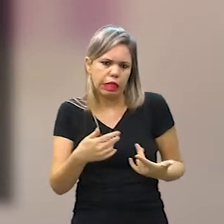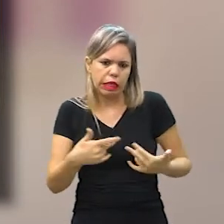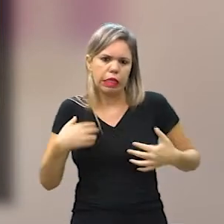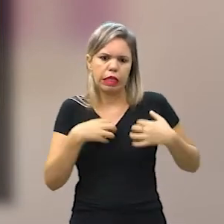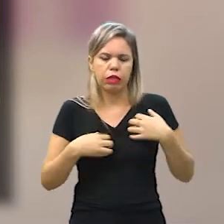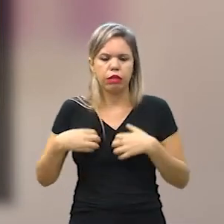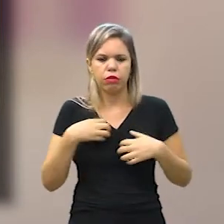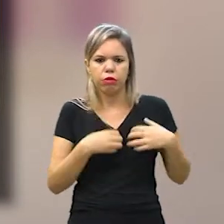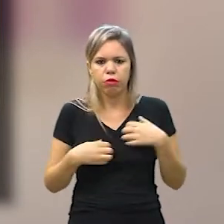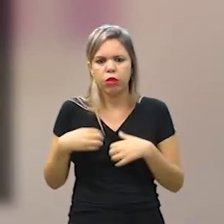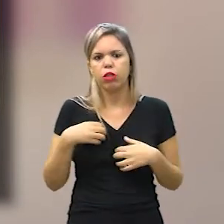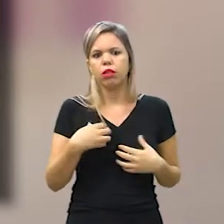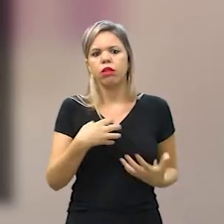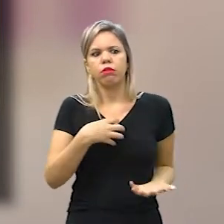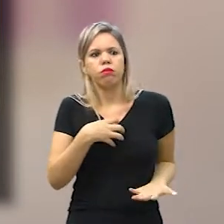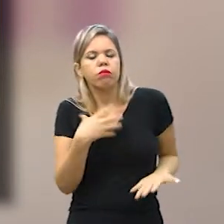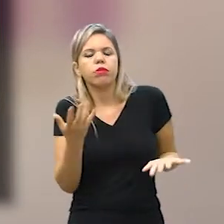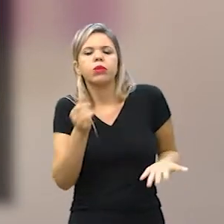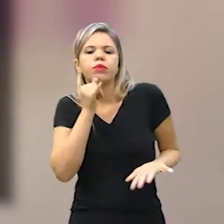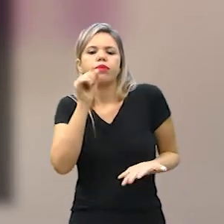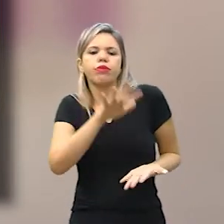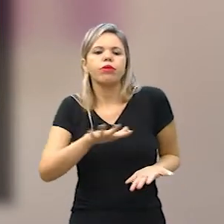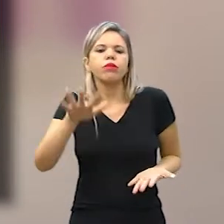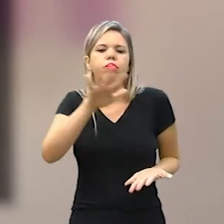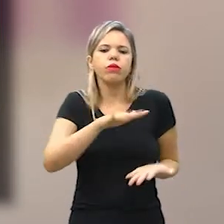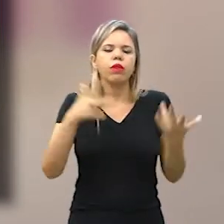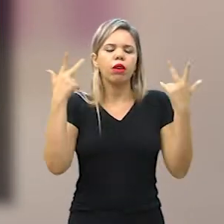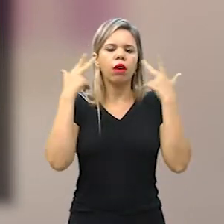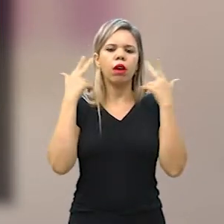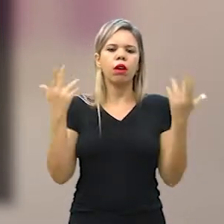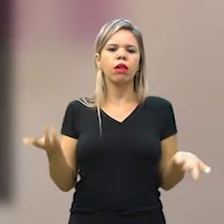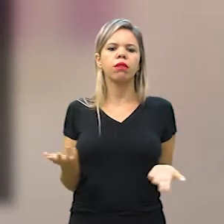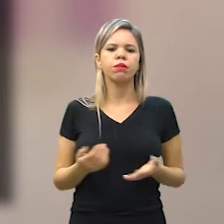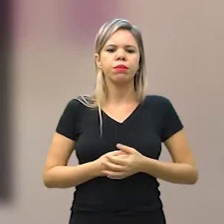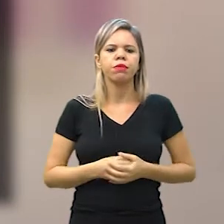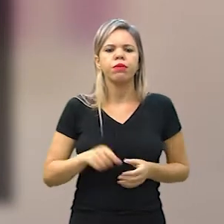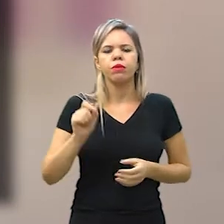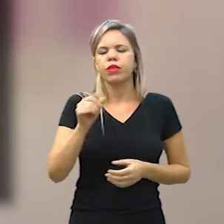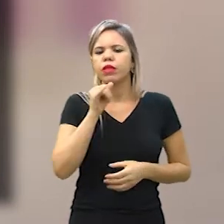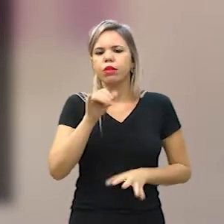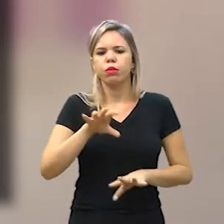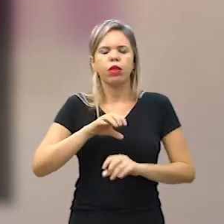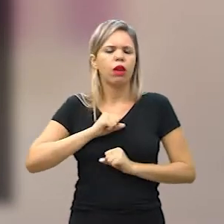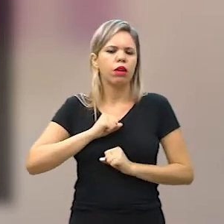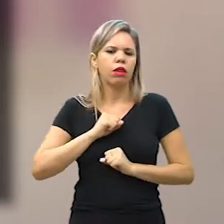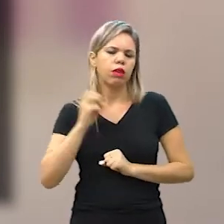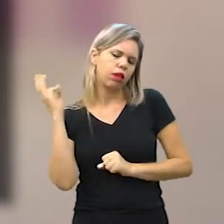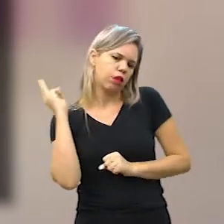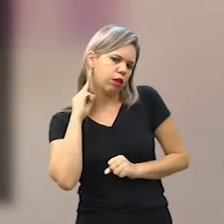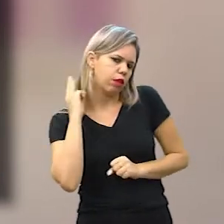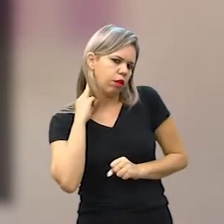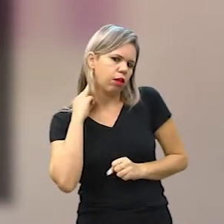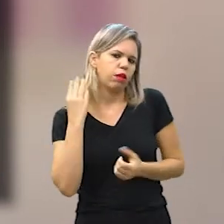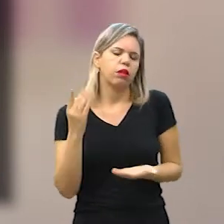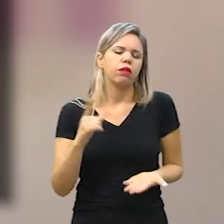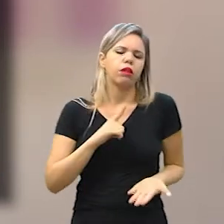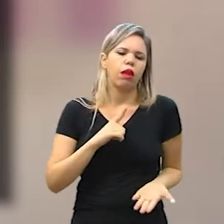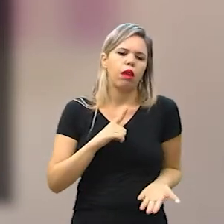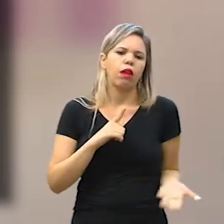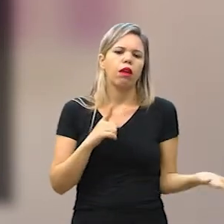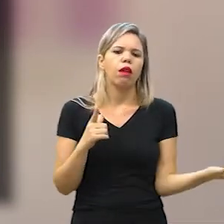vamos falar da sintomatologia em geral. Então, assim, normalmente, quem é acometido por meningite começa a ter,